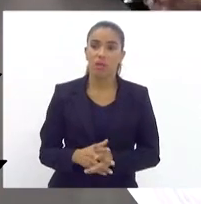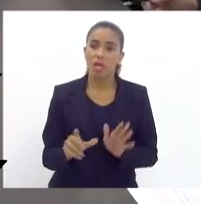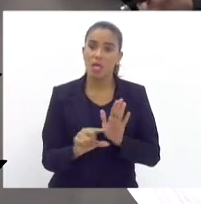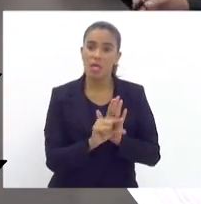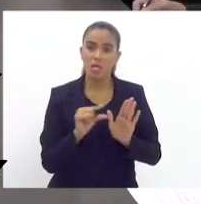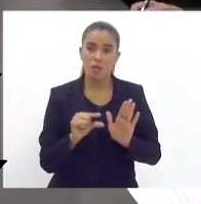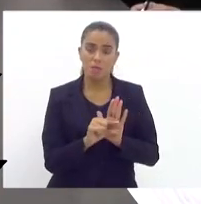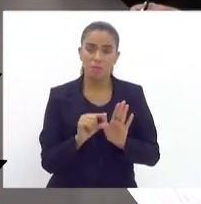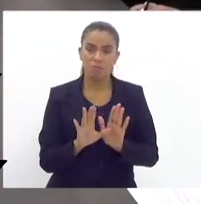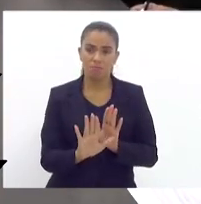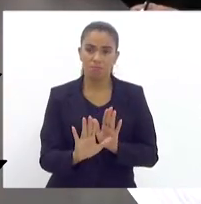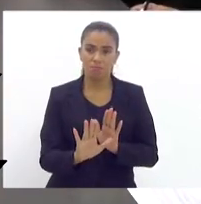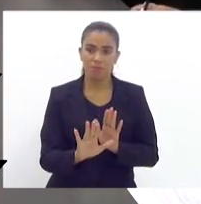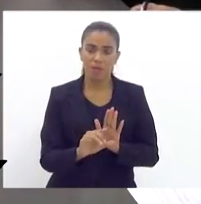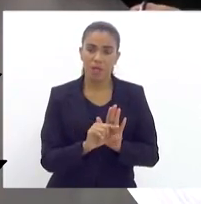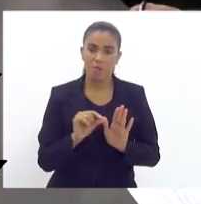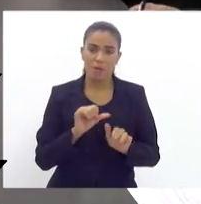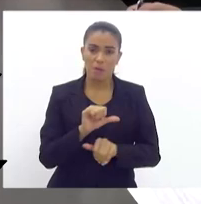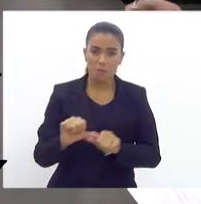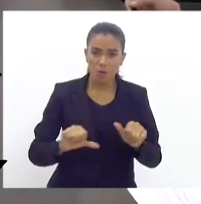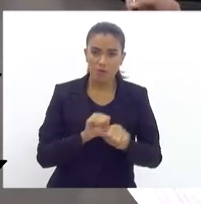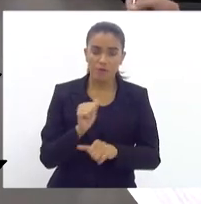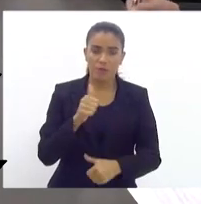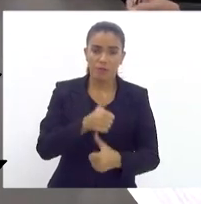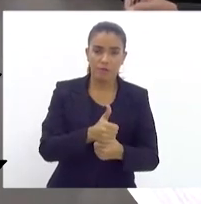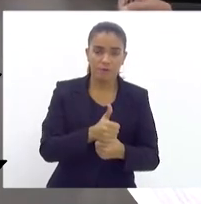Emenda modificativa.